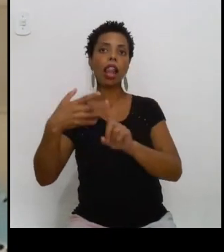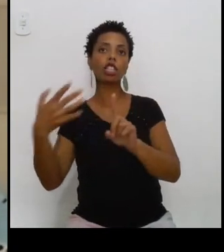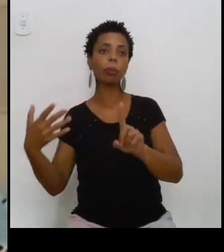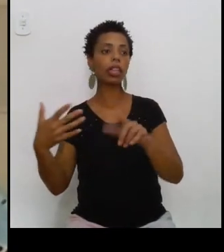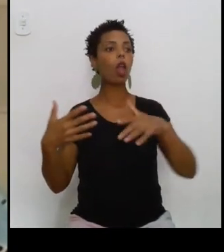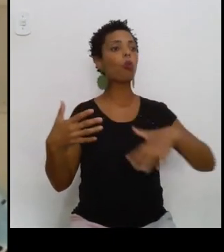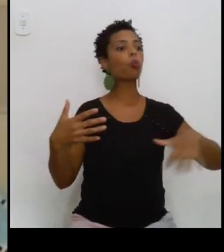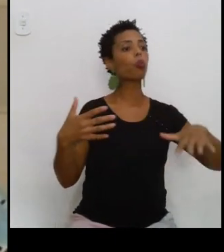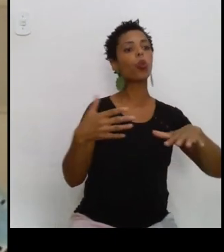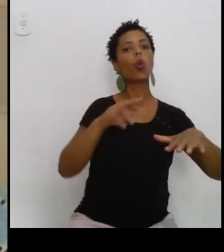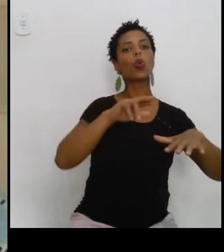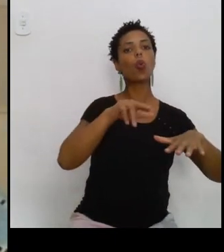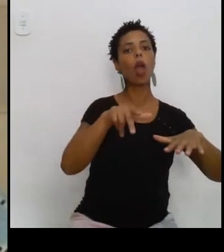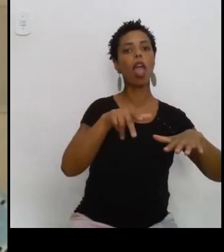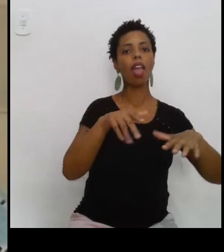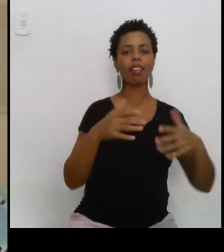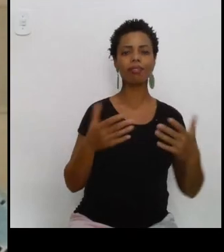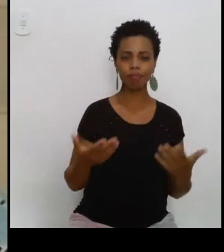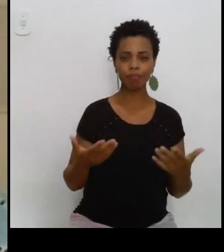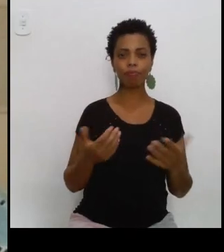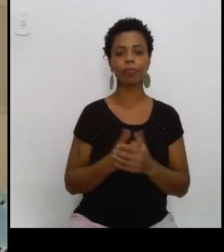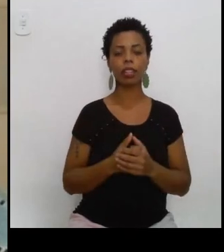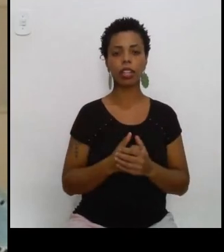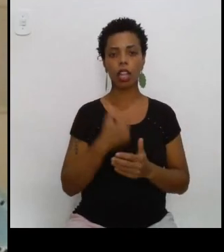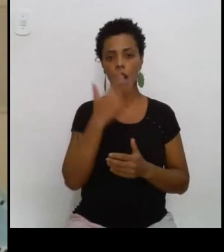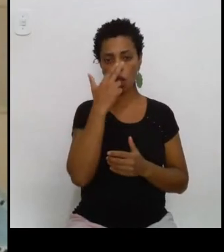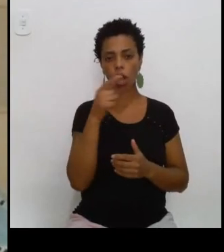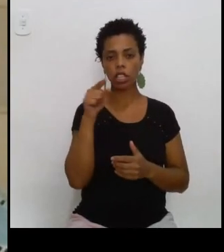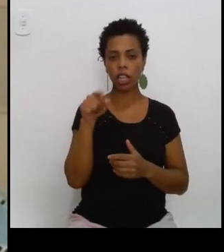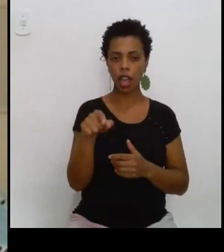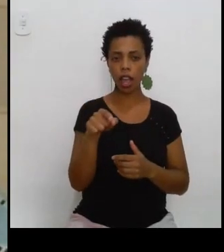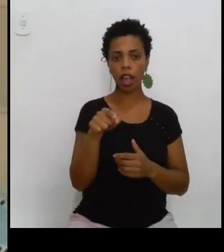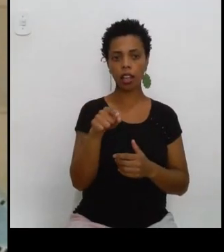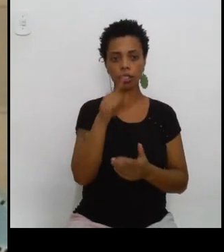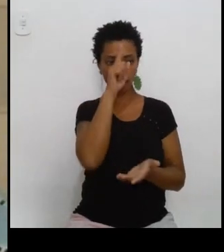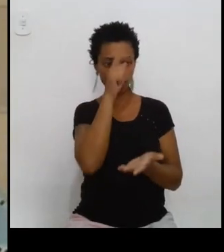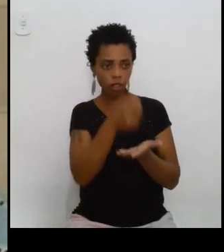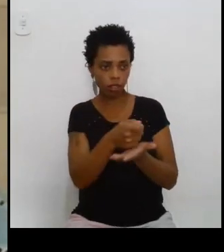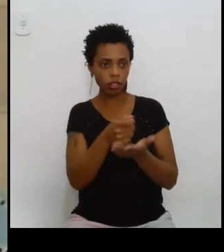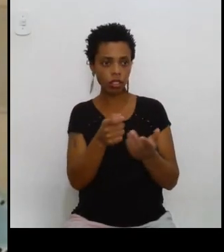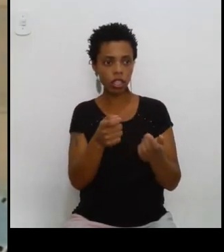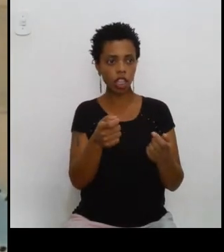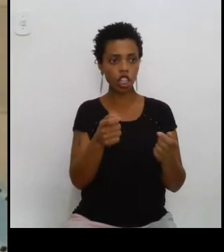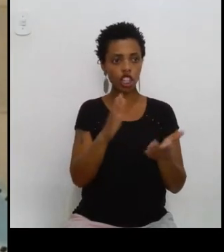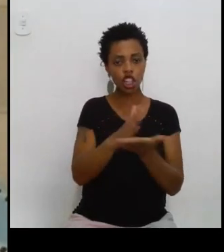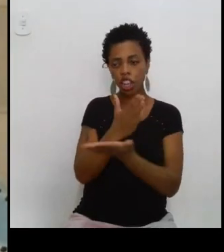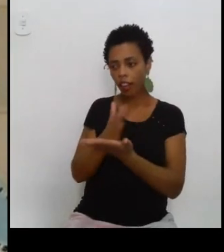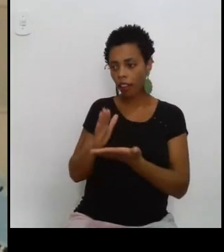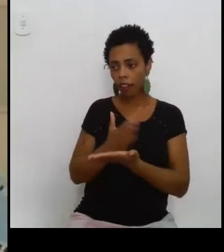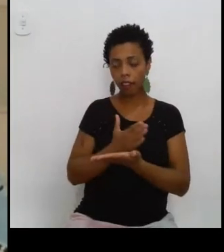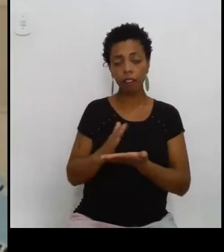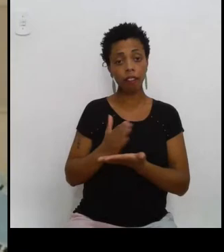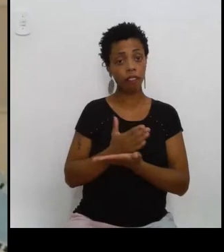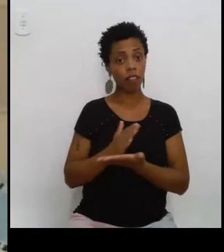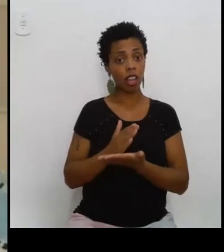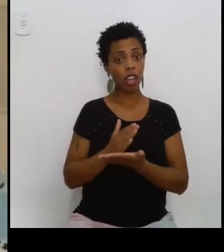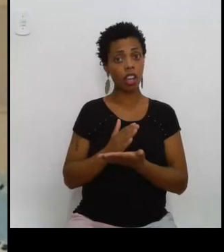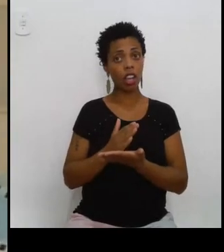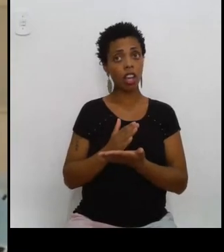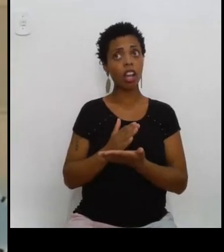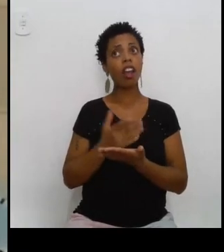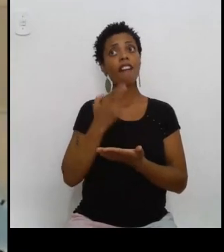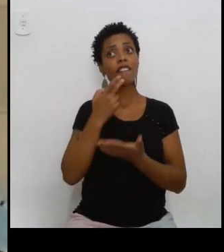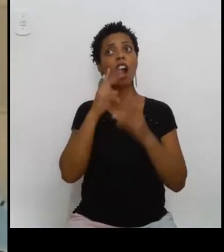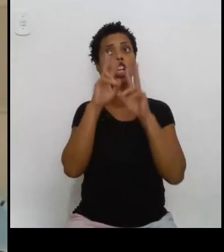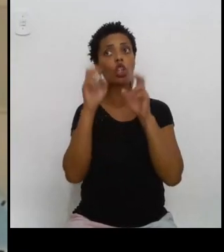essas essas essas determinações elas sempre dizem de algumas coisas e não dizem de outras né